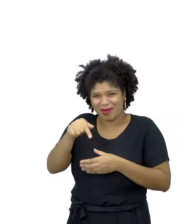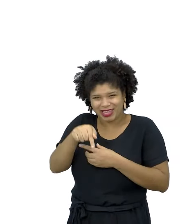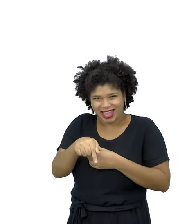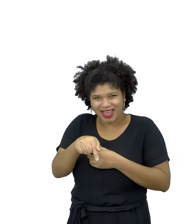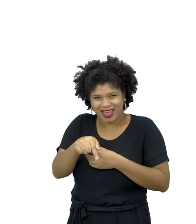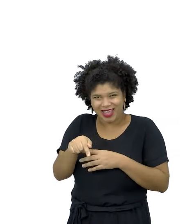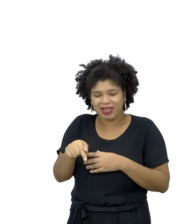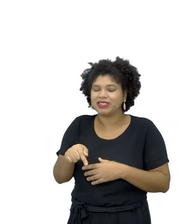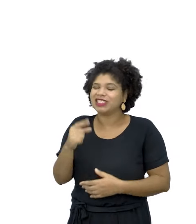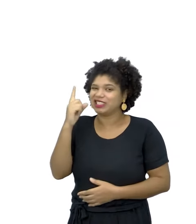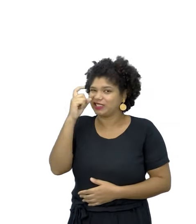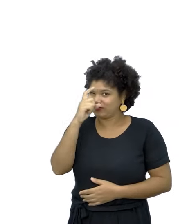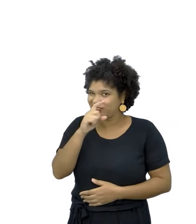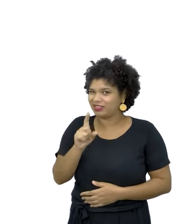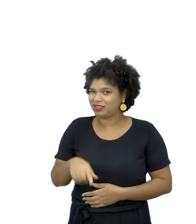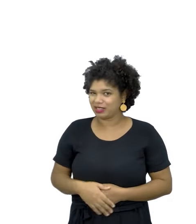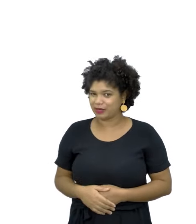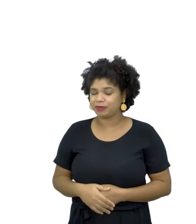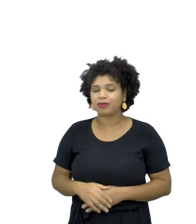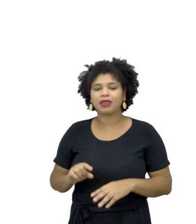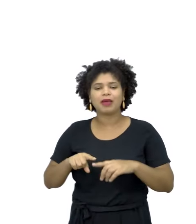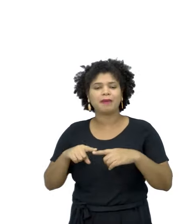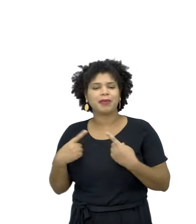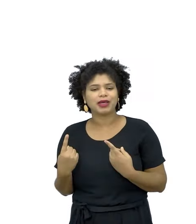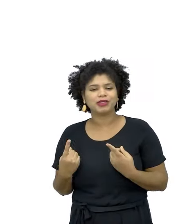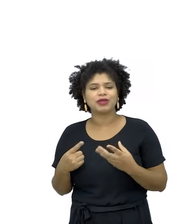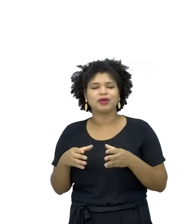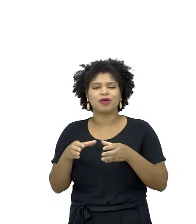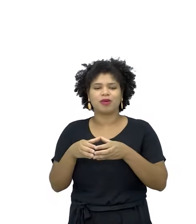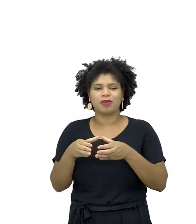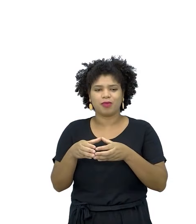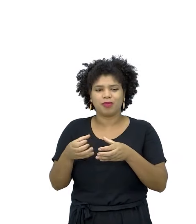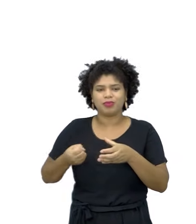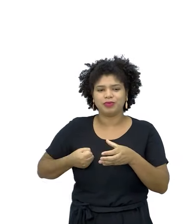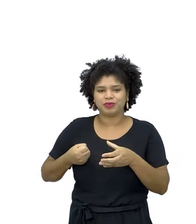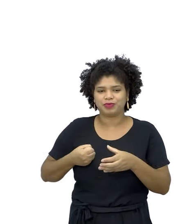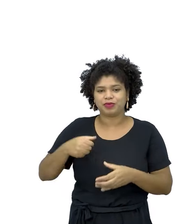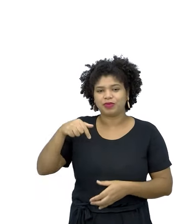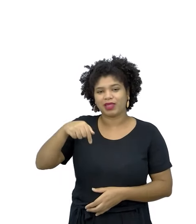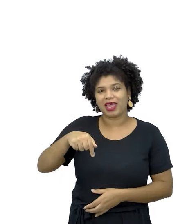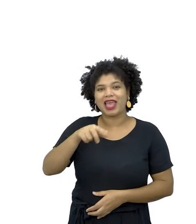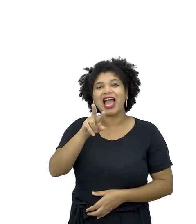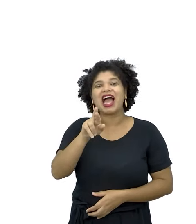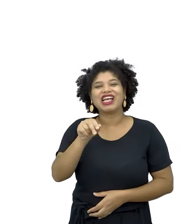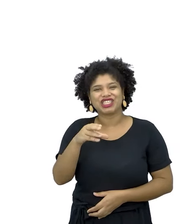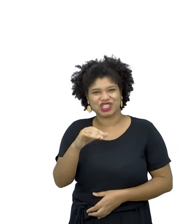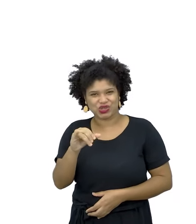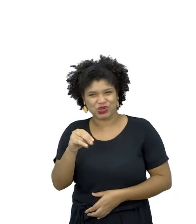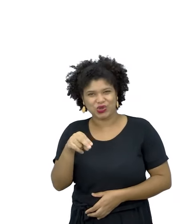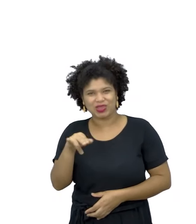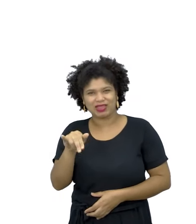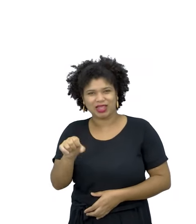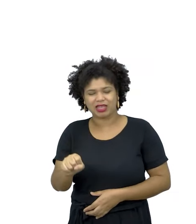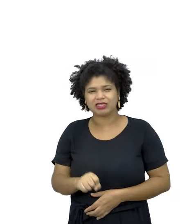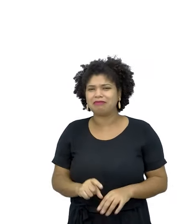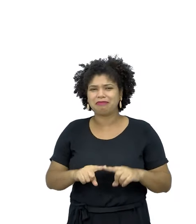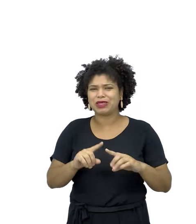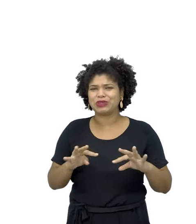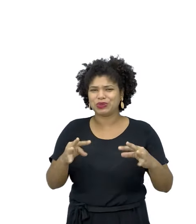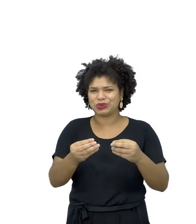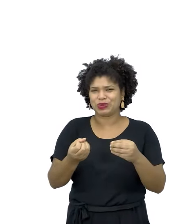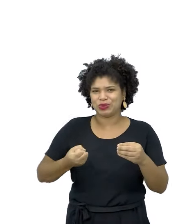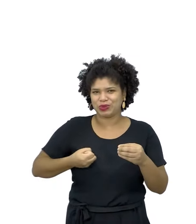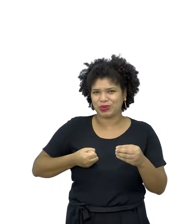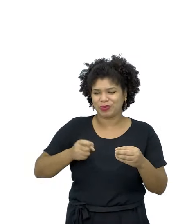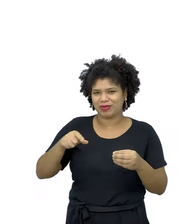os irracionais. Mas quando eu falo racionais, vem aqui um pensamento para nós. Todos os números racionais,